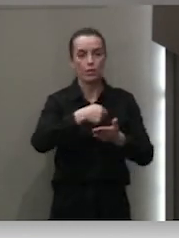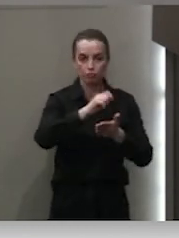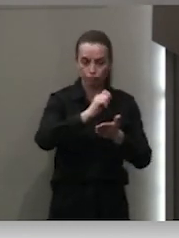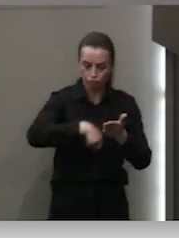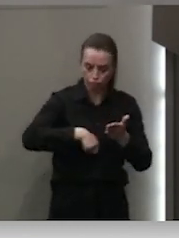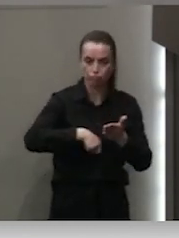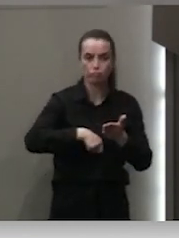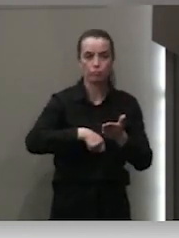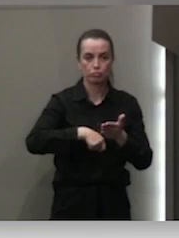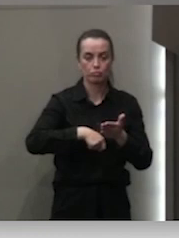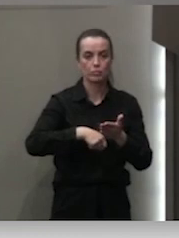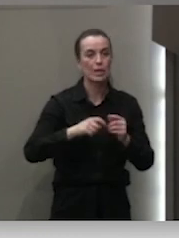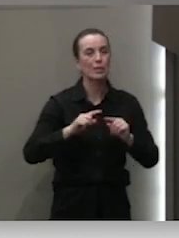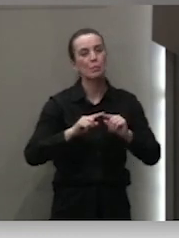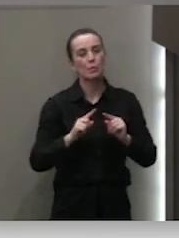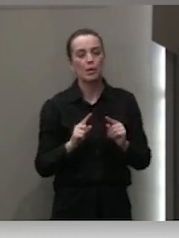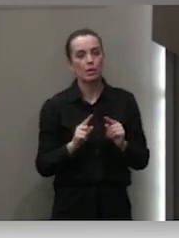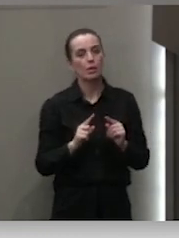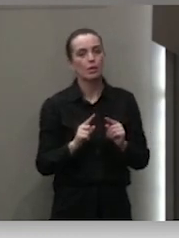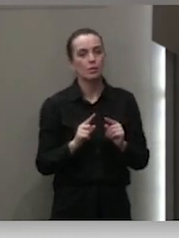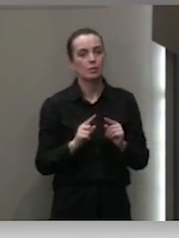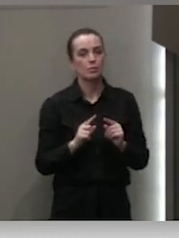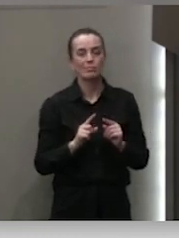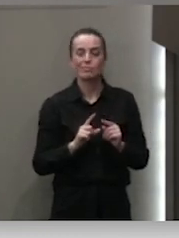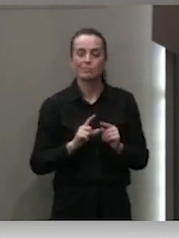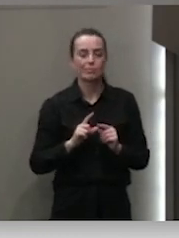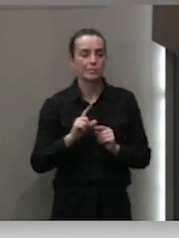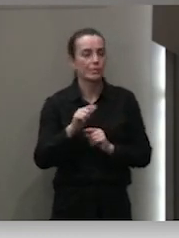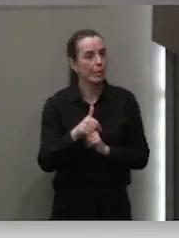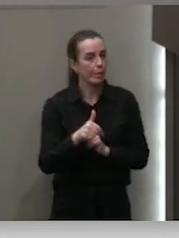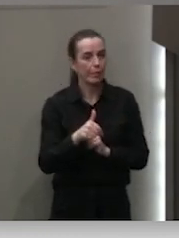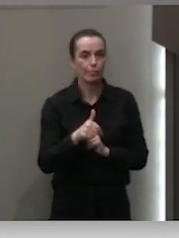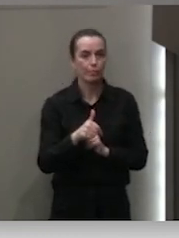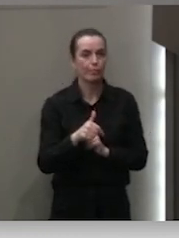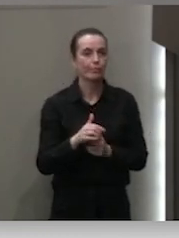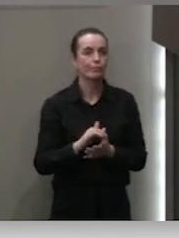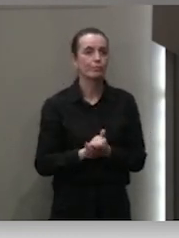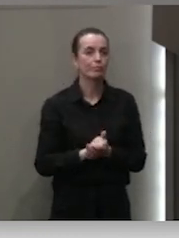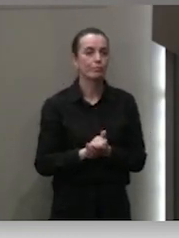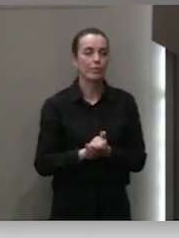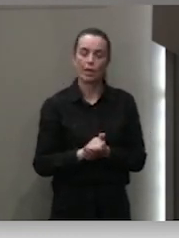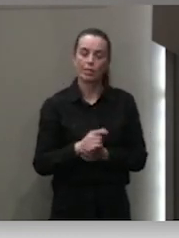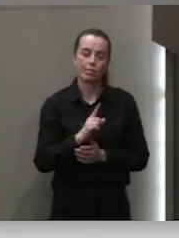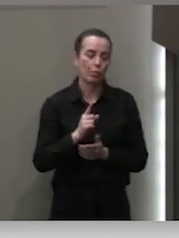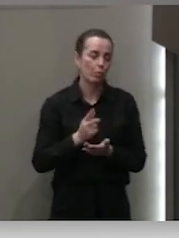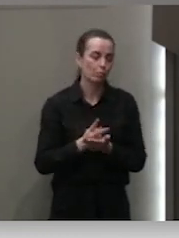necessárias mas no fim por uma questão técnica acabou não tendo